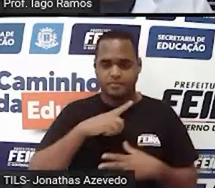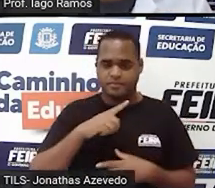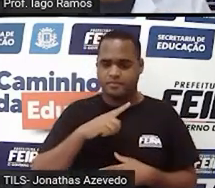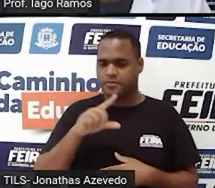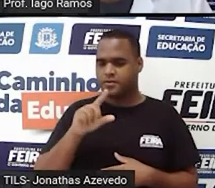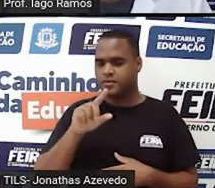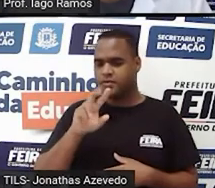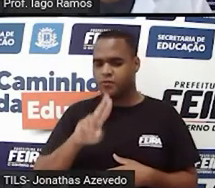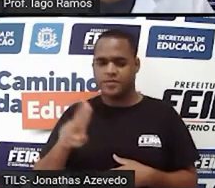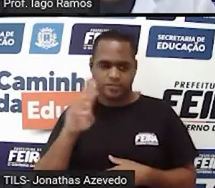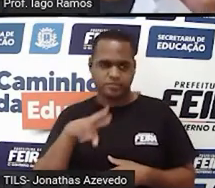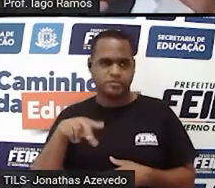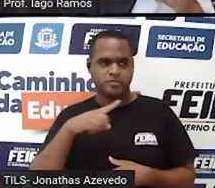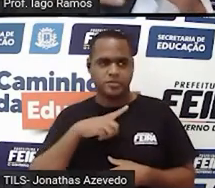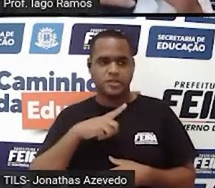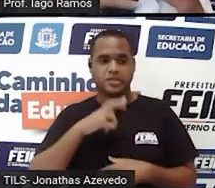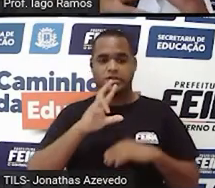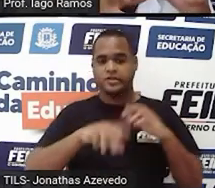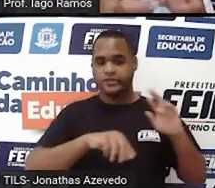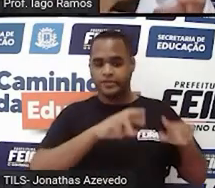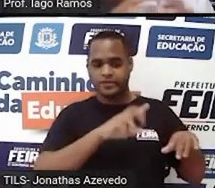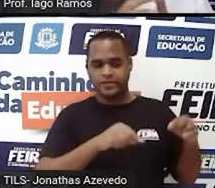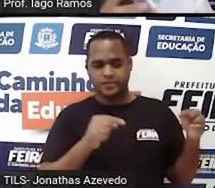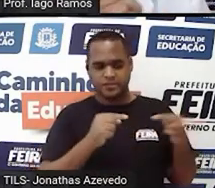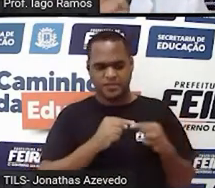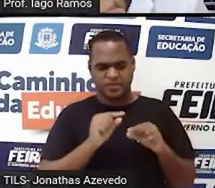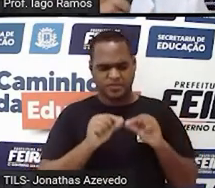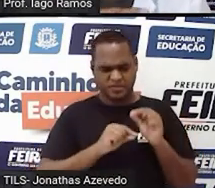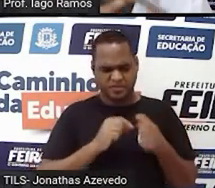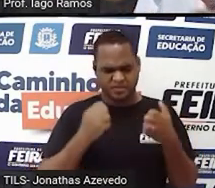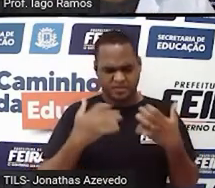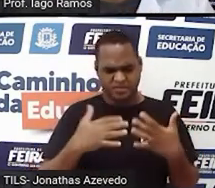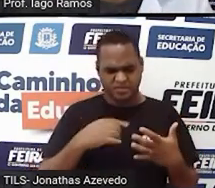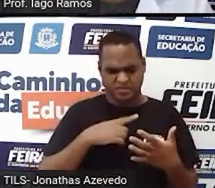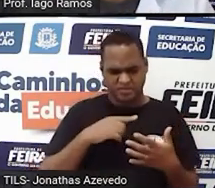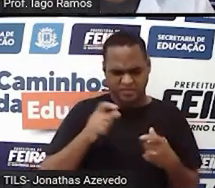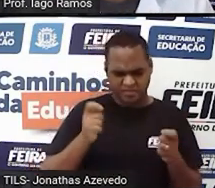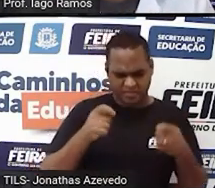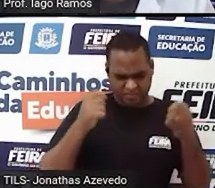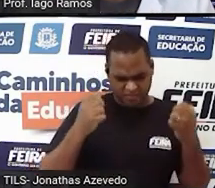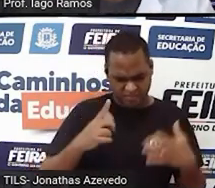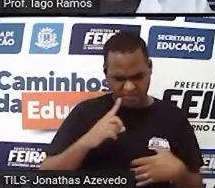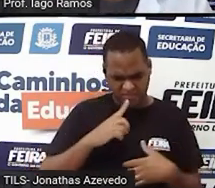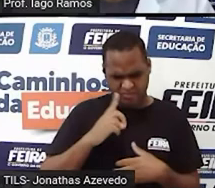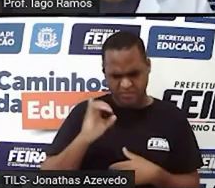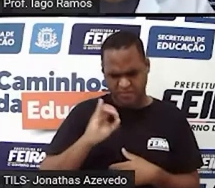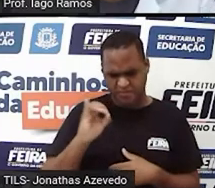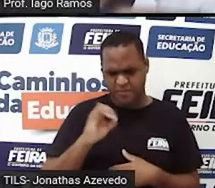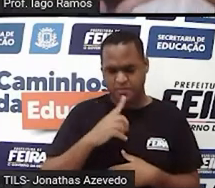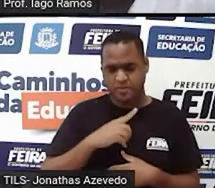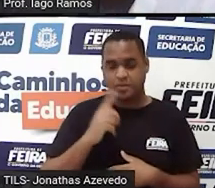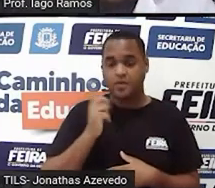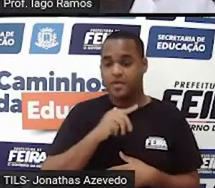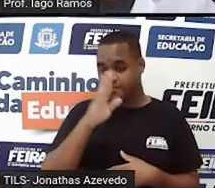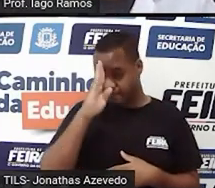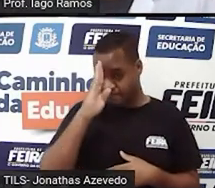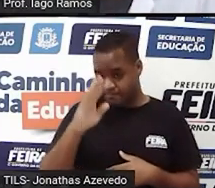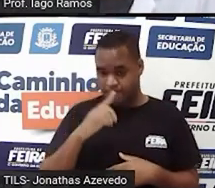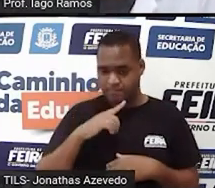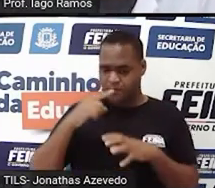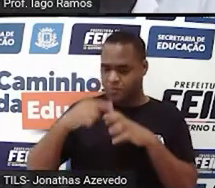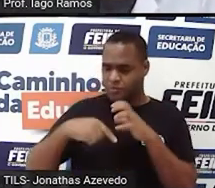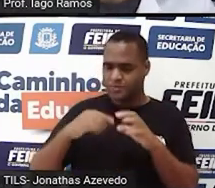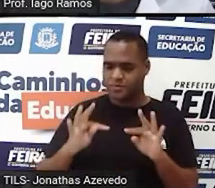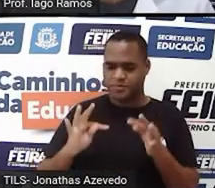instrumentos né para cada tipo de medida a gente tem um instrumento né é Principalmente nesse